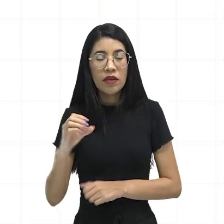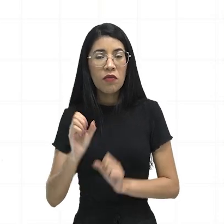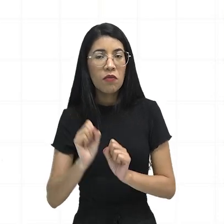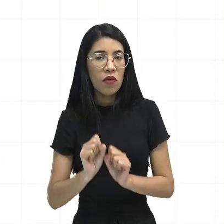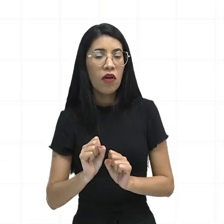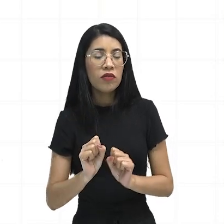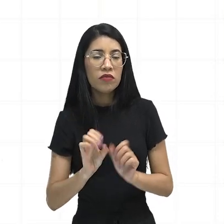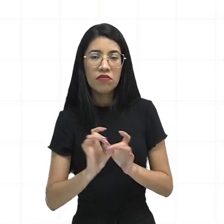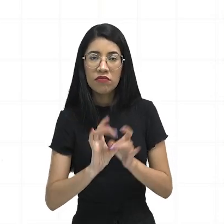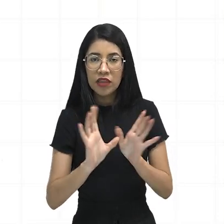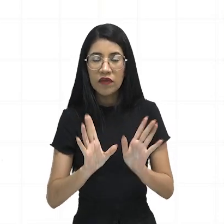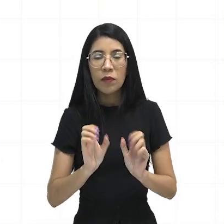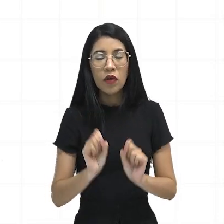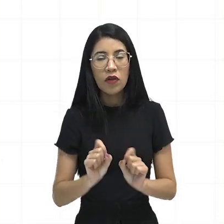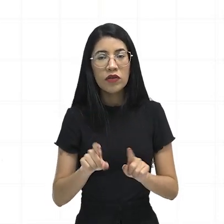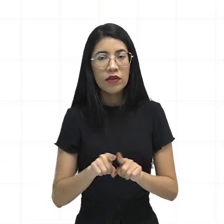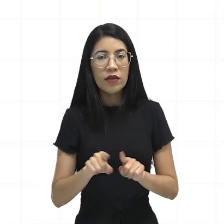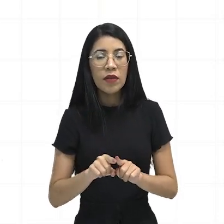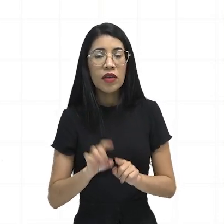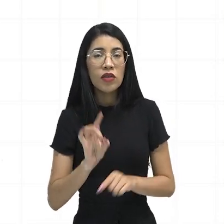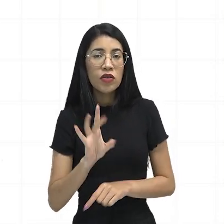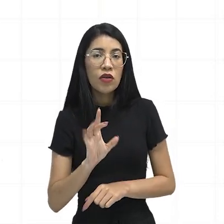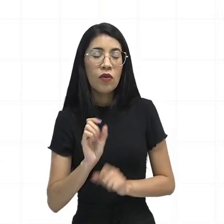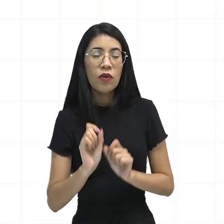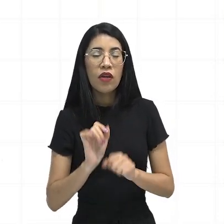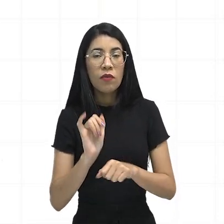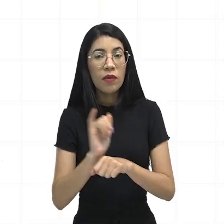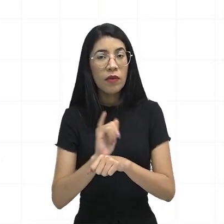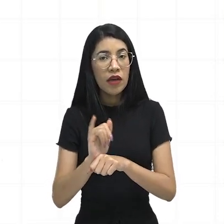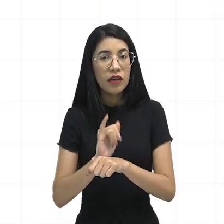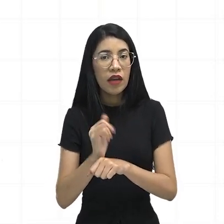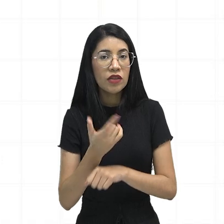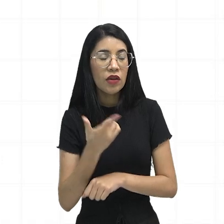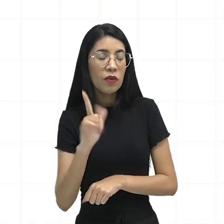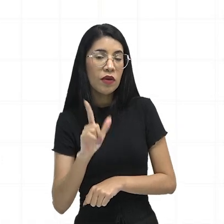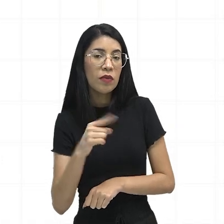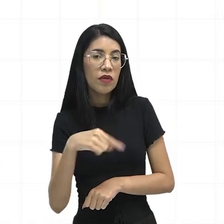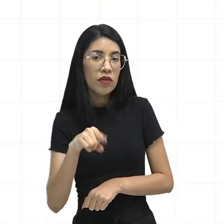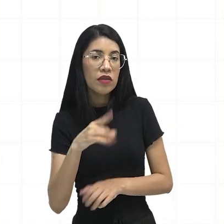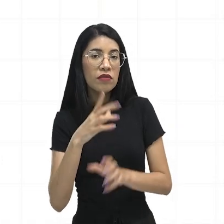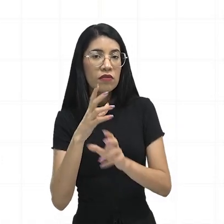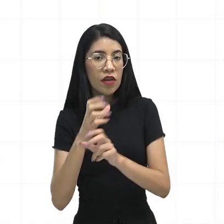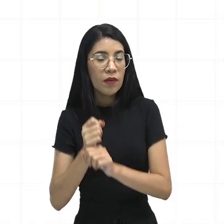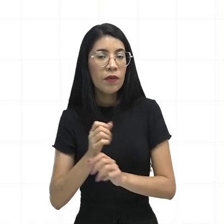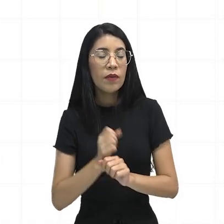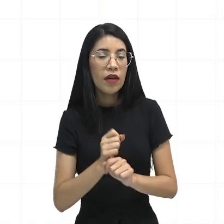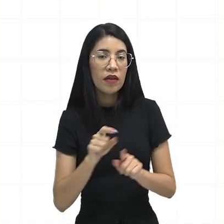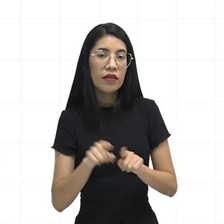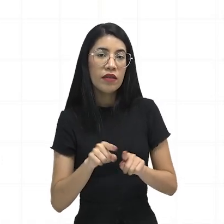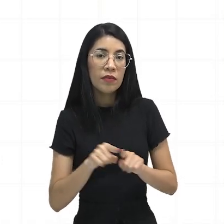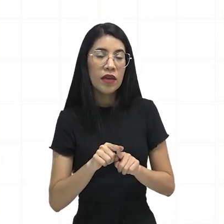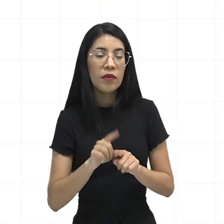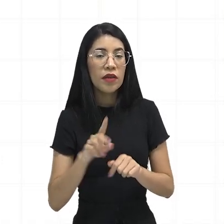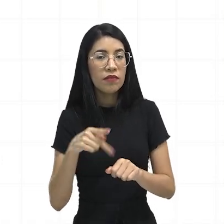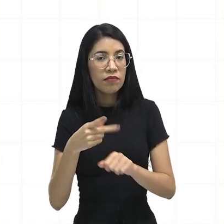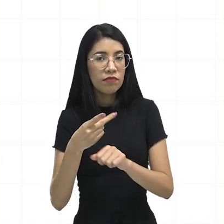posso? Pode, claro que pode. Isso é só mais uma ferramenta que eu estou te dando para, de repente, você realizar esse